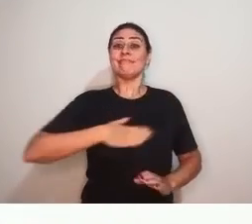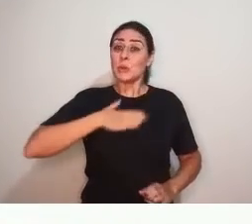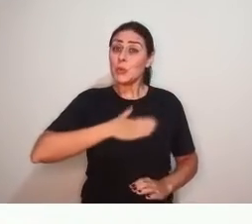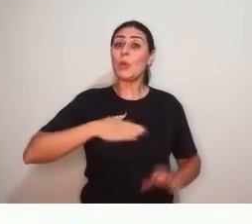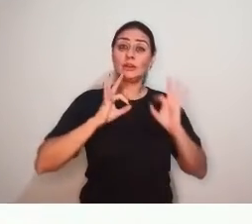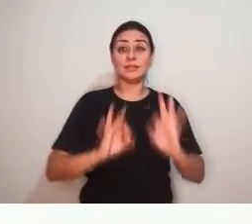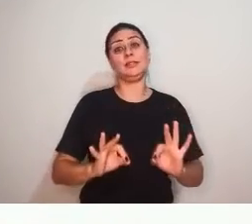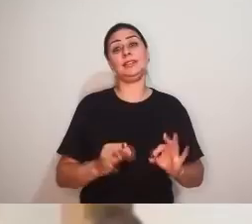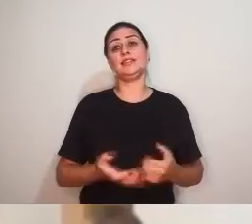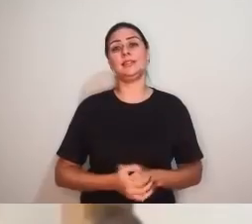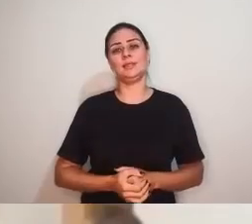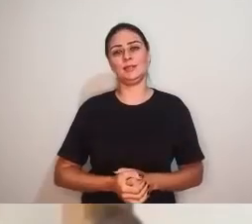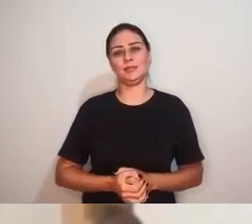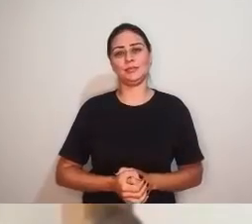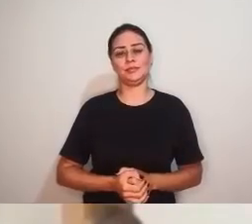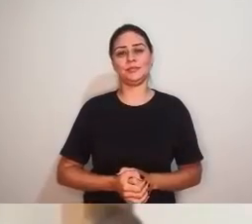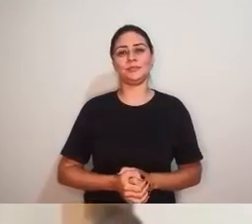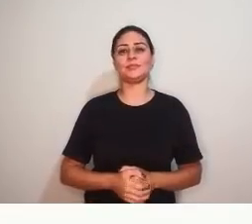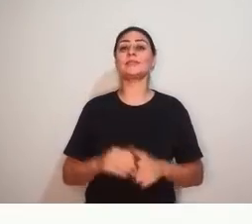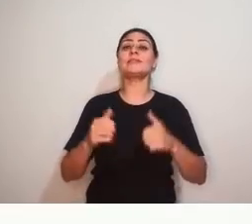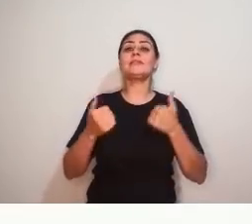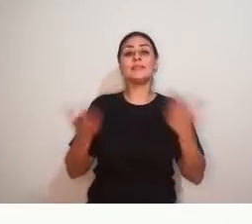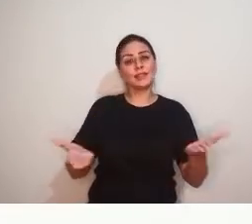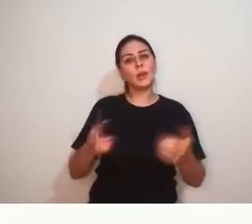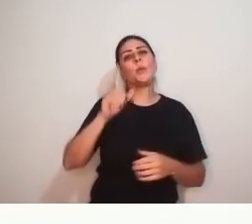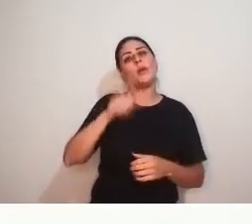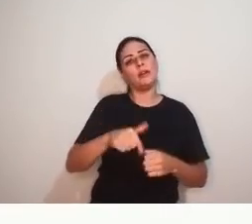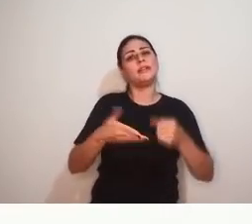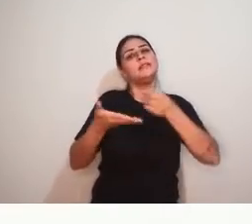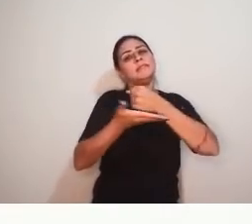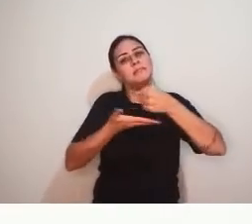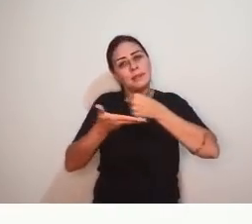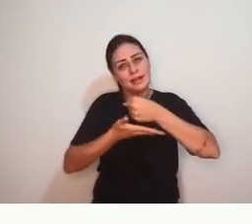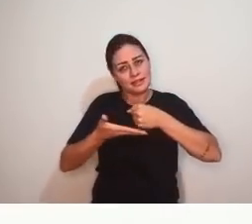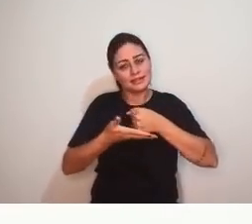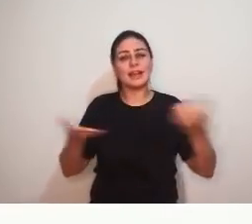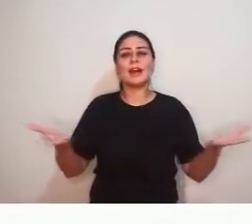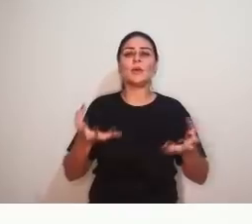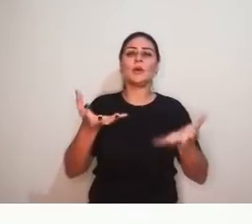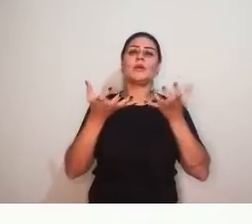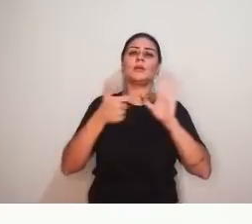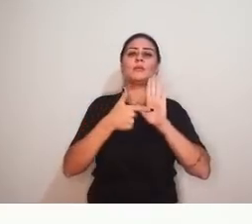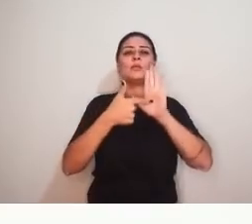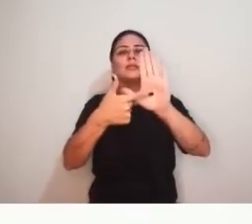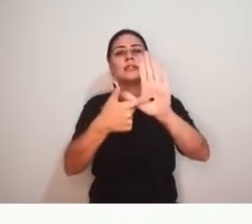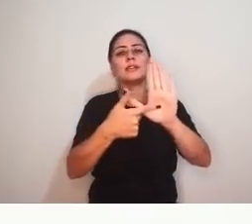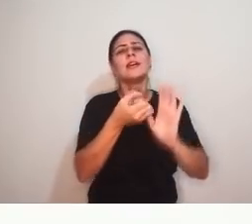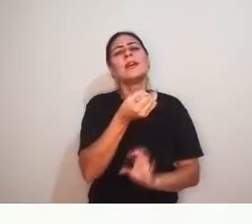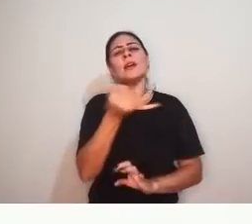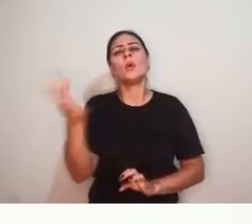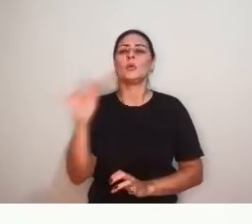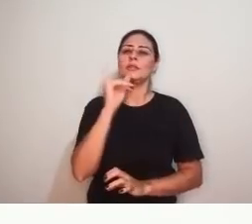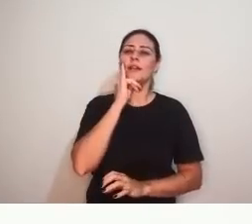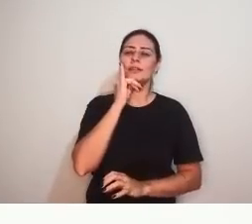lendo, enfim. Né? Muito bem. Então, essa é a parte de fundamentação. Agora eu quero mostrar para